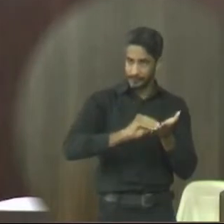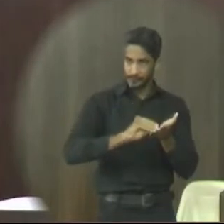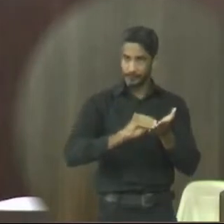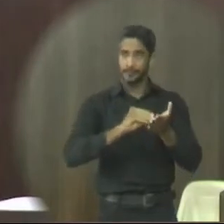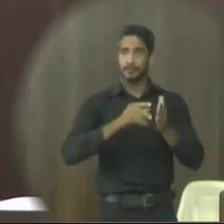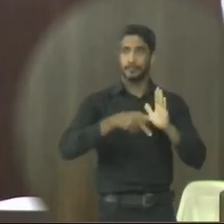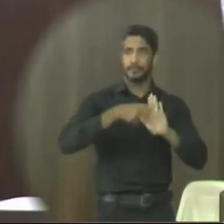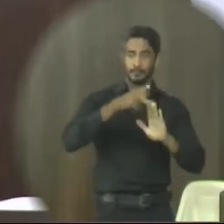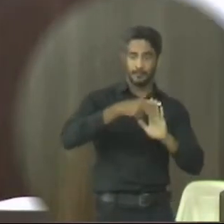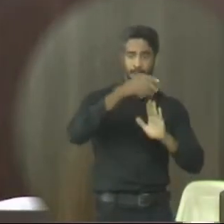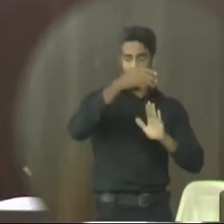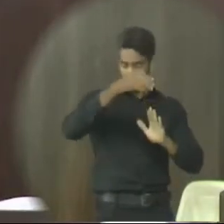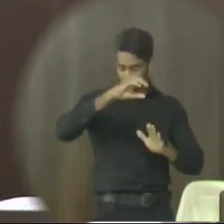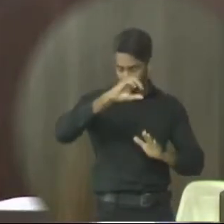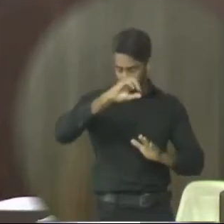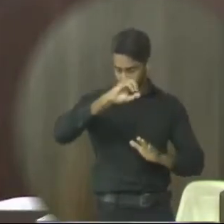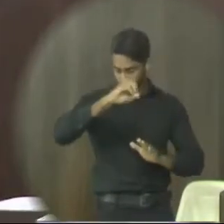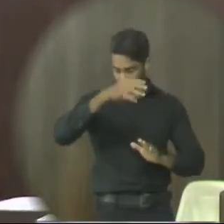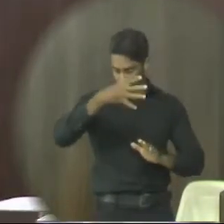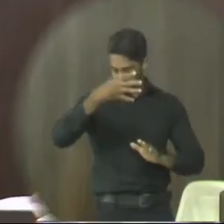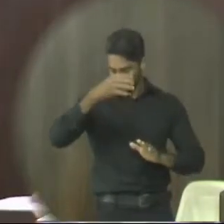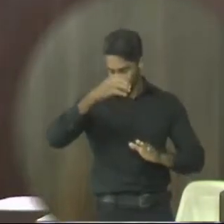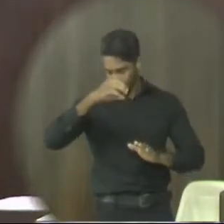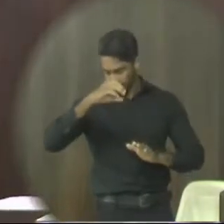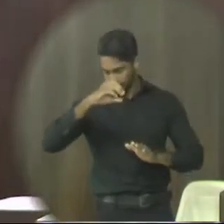e 041-2022.